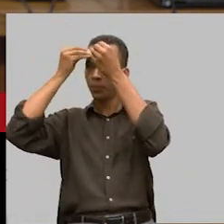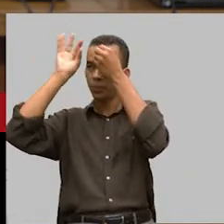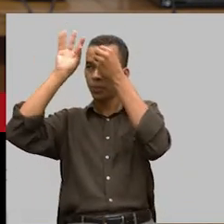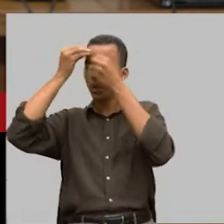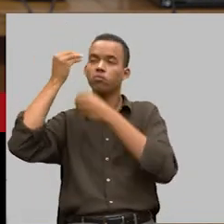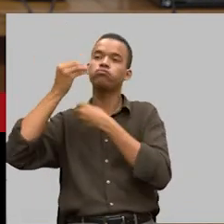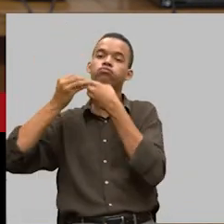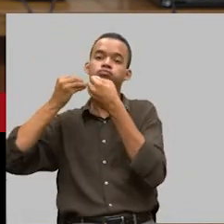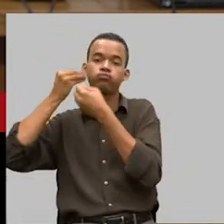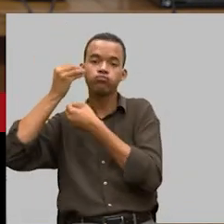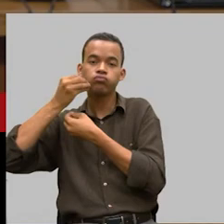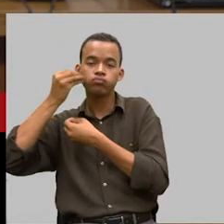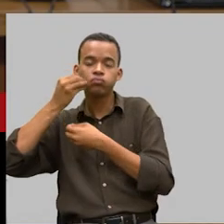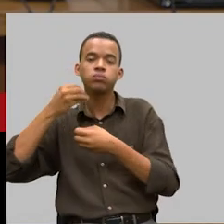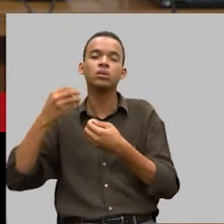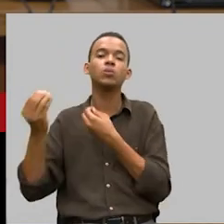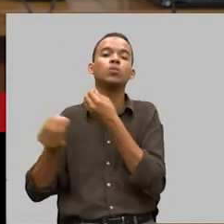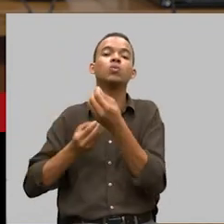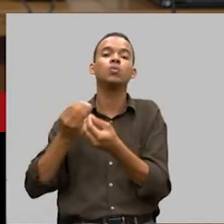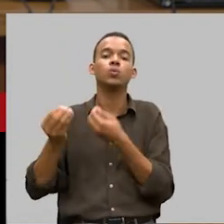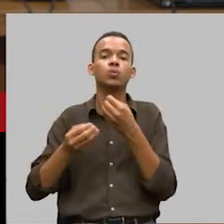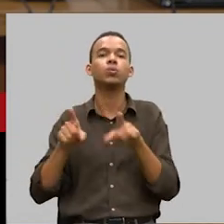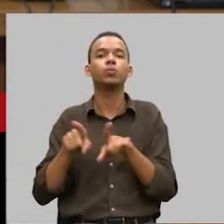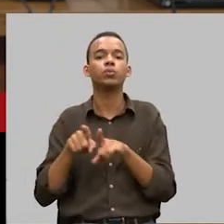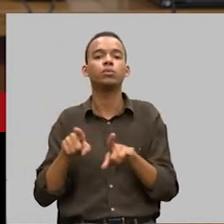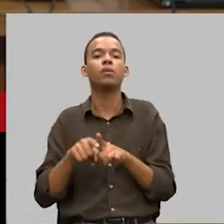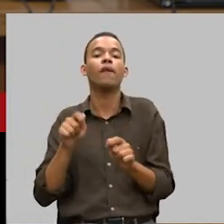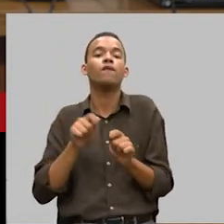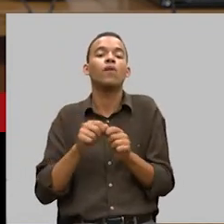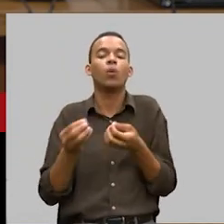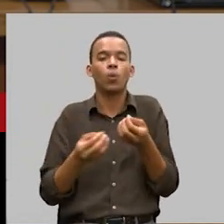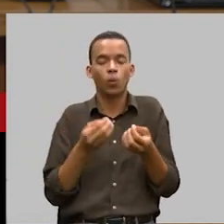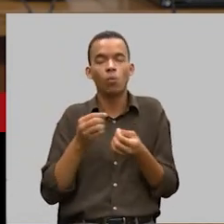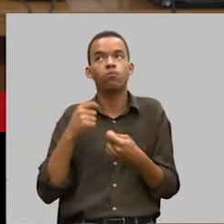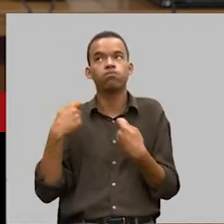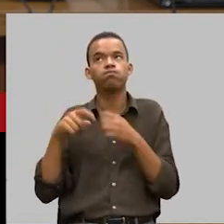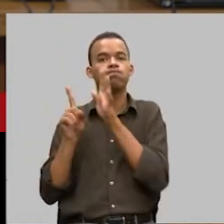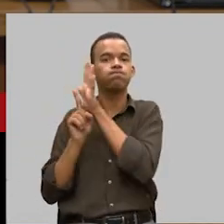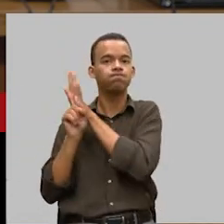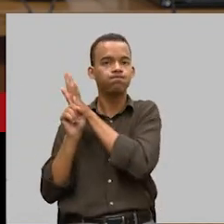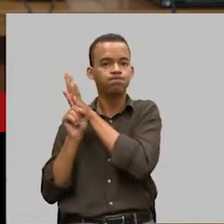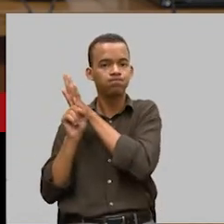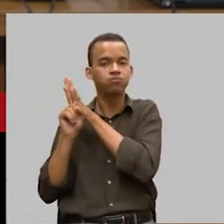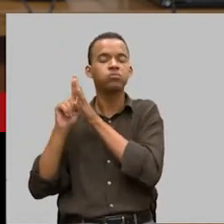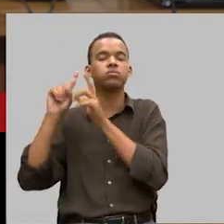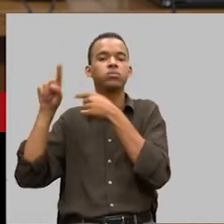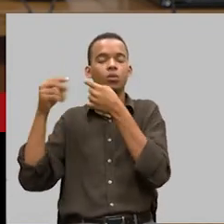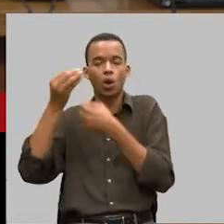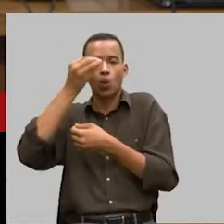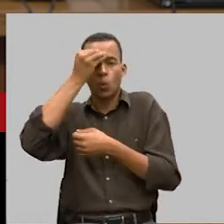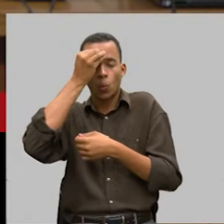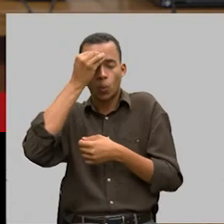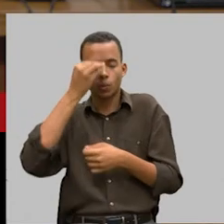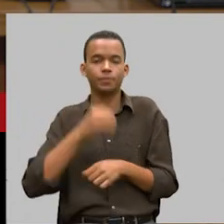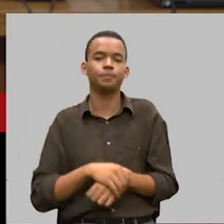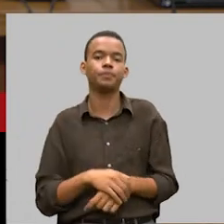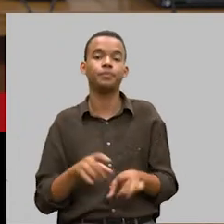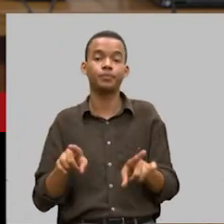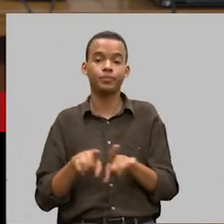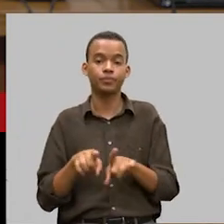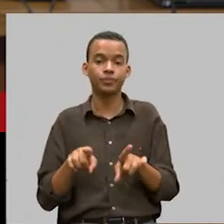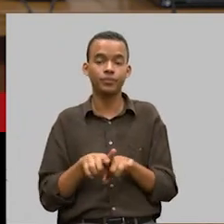experiências modos de ser e fazer aí a educação do campo não nasceu como crítica abstrata à teoria